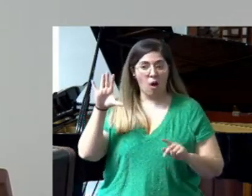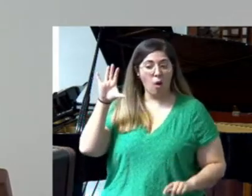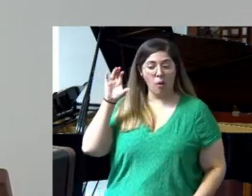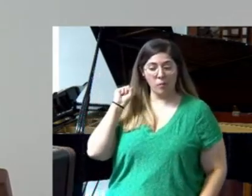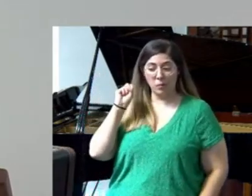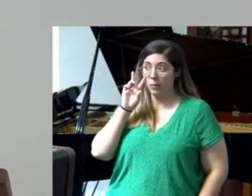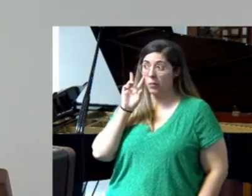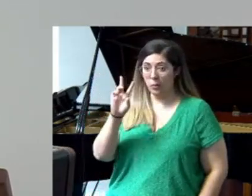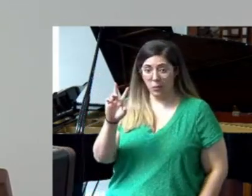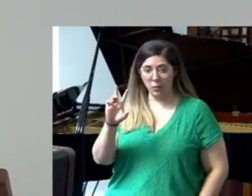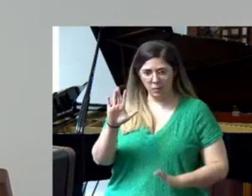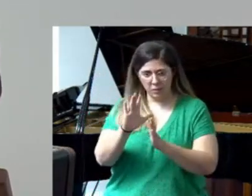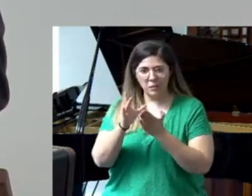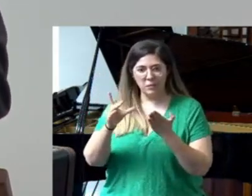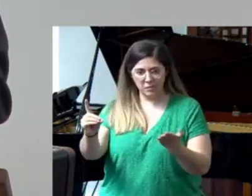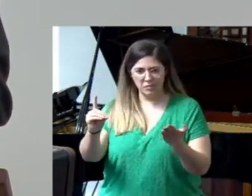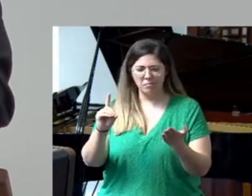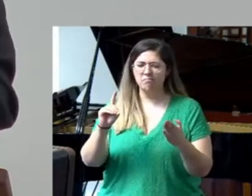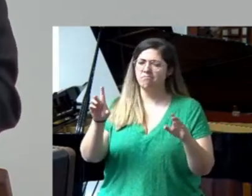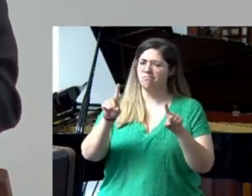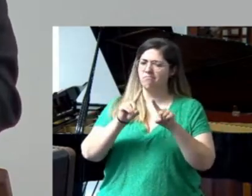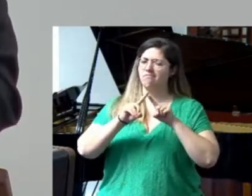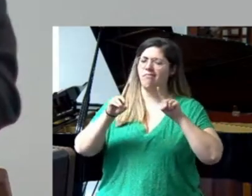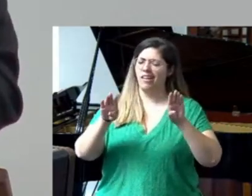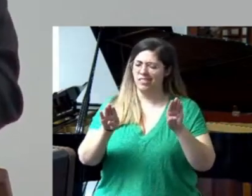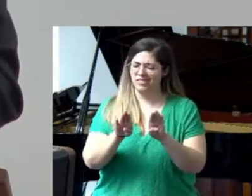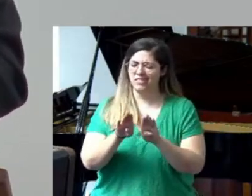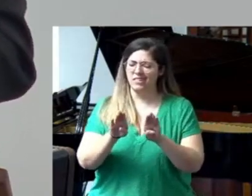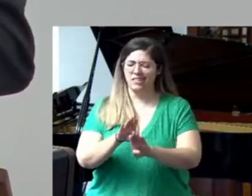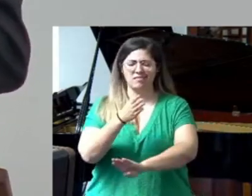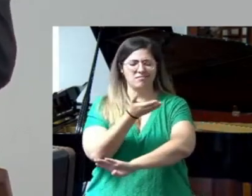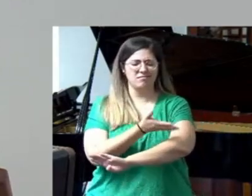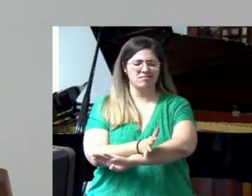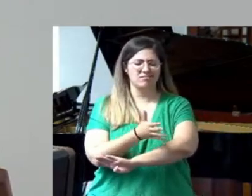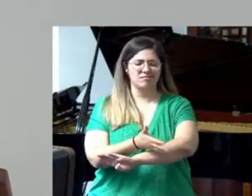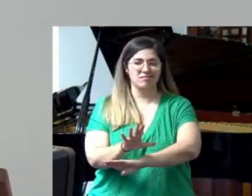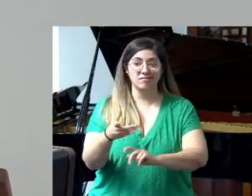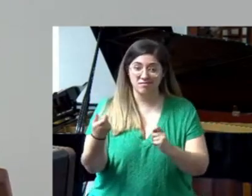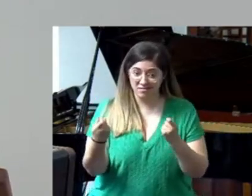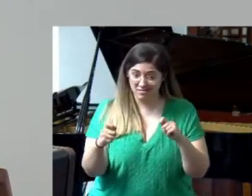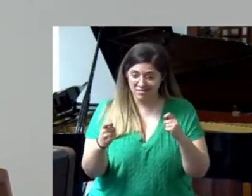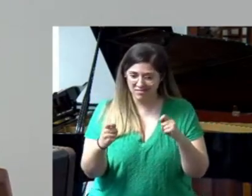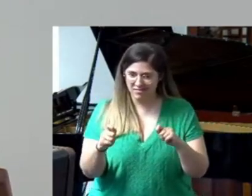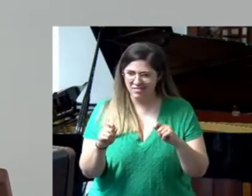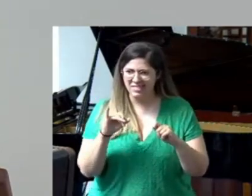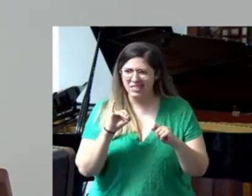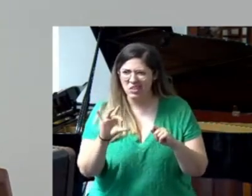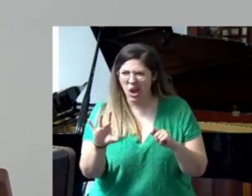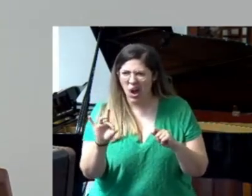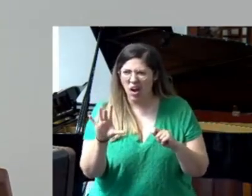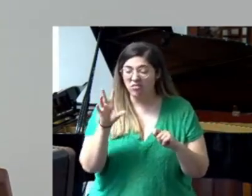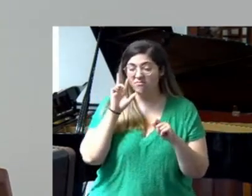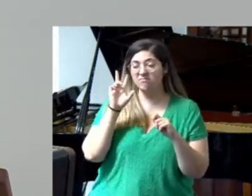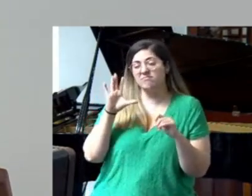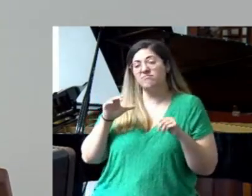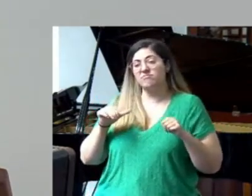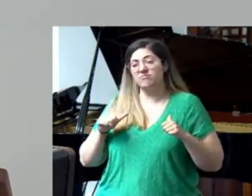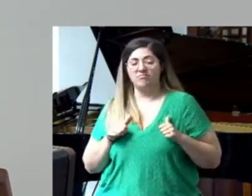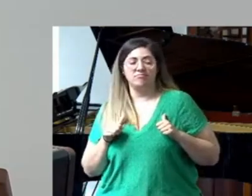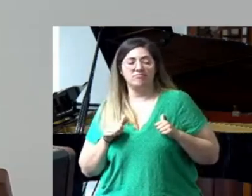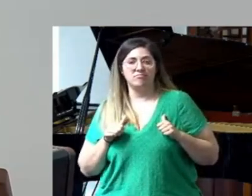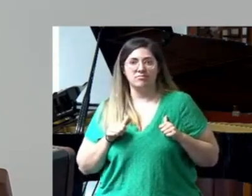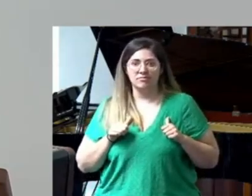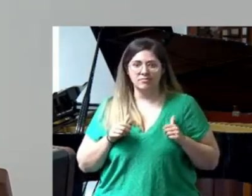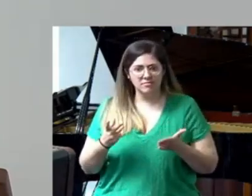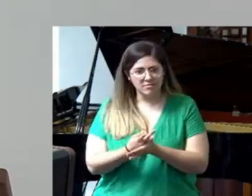ouvintes. Porque se vocês se tornarem só ouvintes da palavra, vocês estão se enganando. Mas onde eu